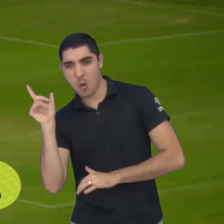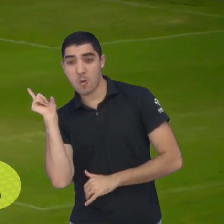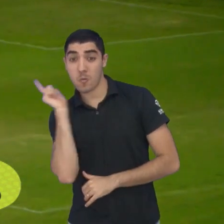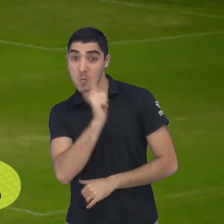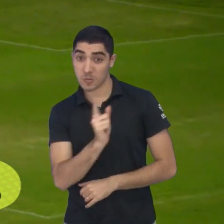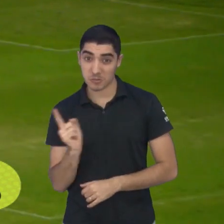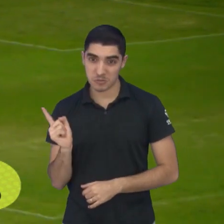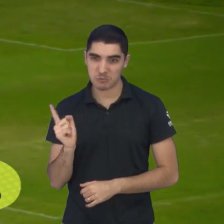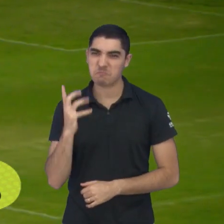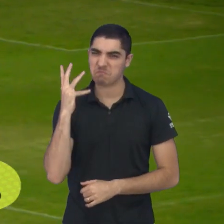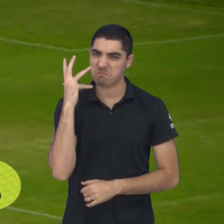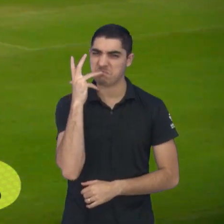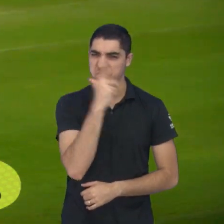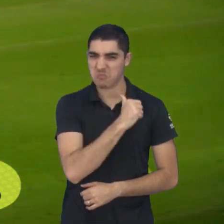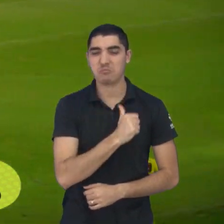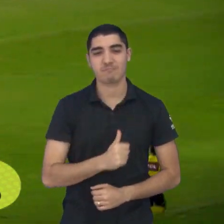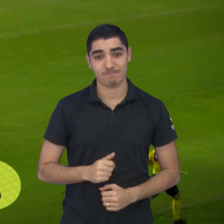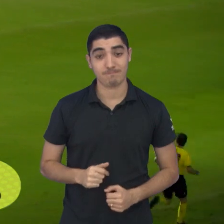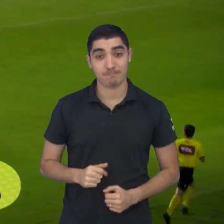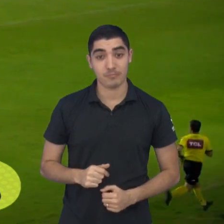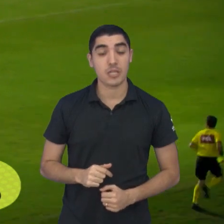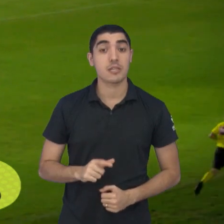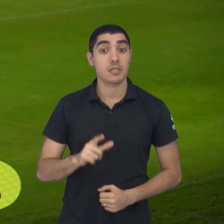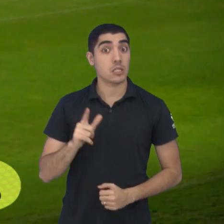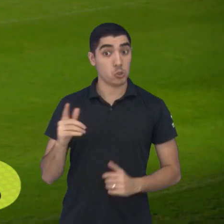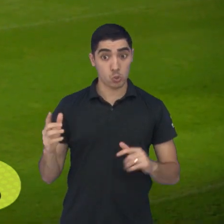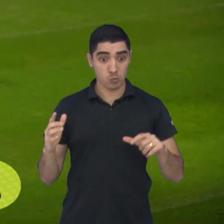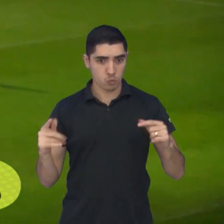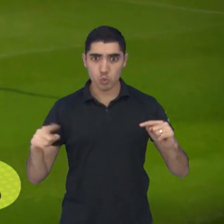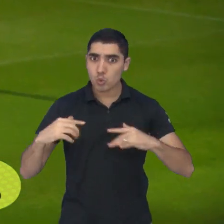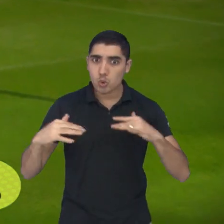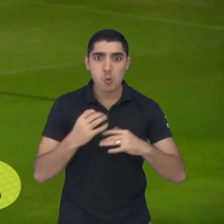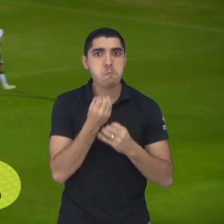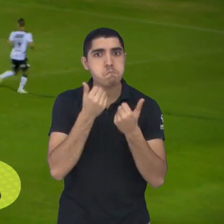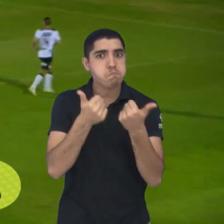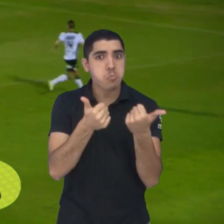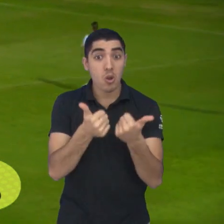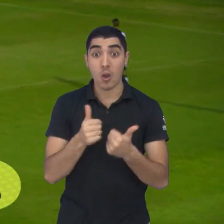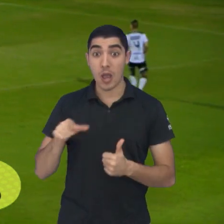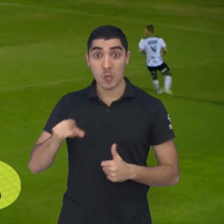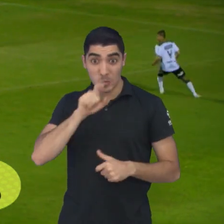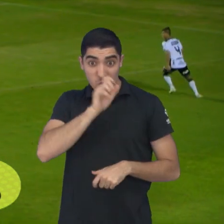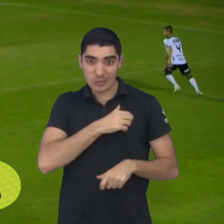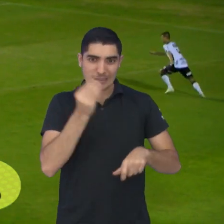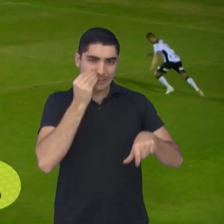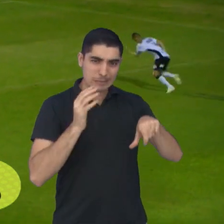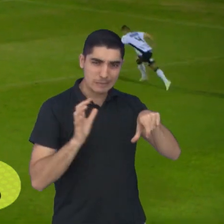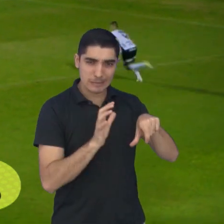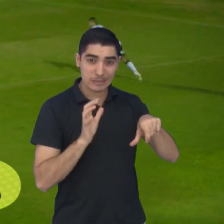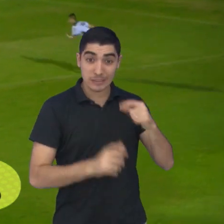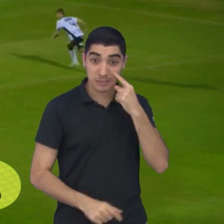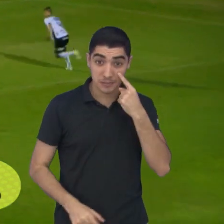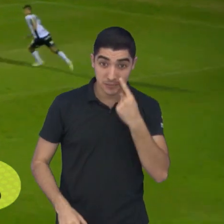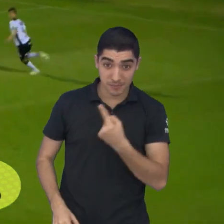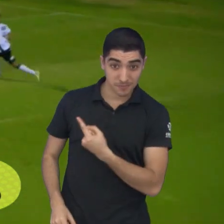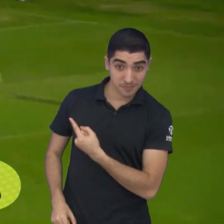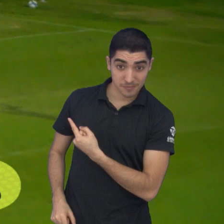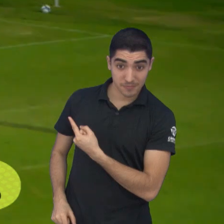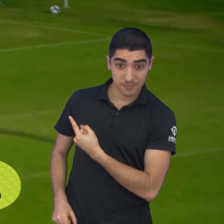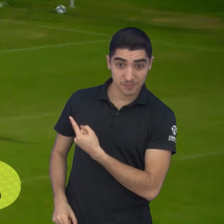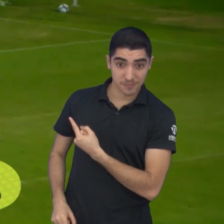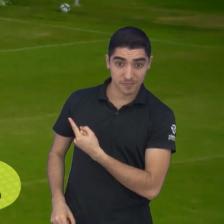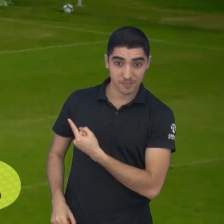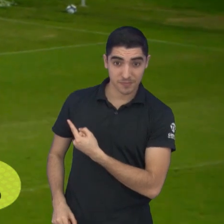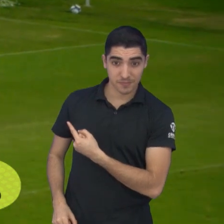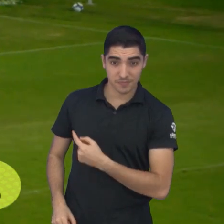uma defesaça. O jogo era bom e o São José pressionava a saída de bola. Neste lance, André Luiz entregou de